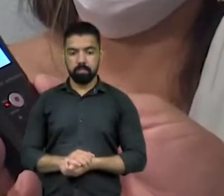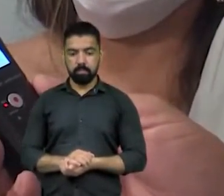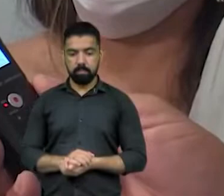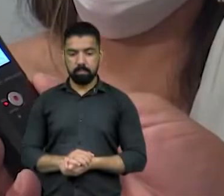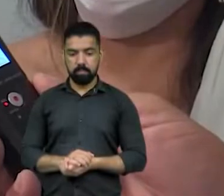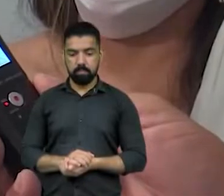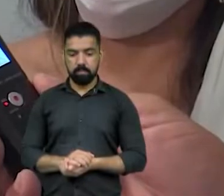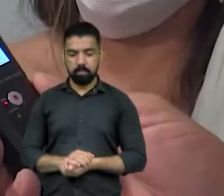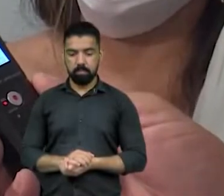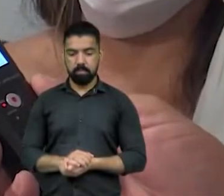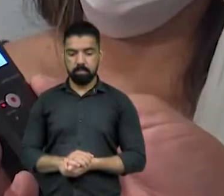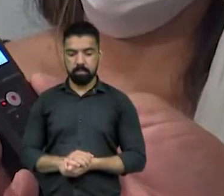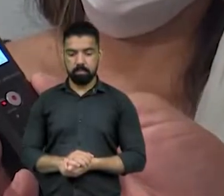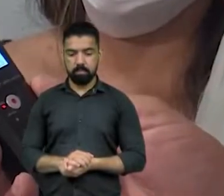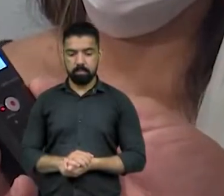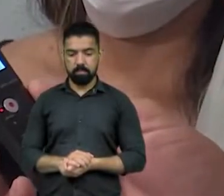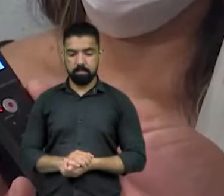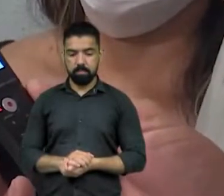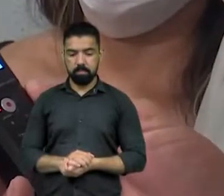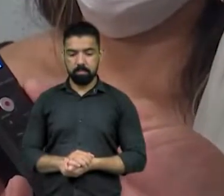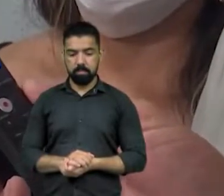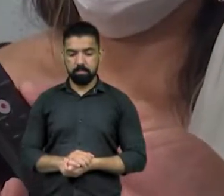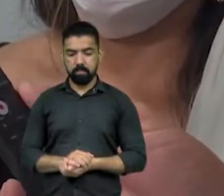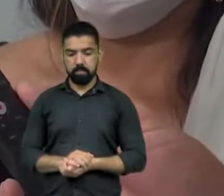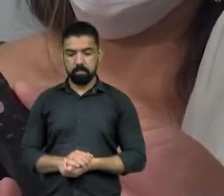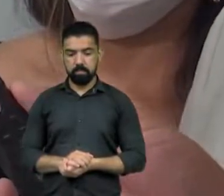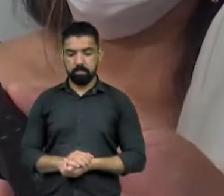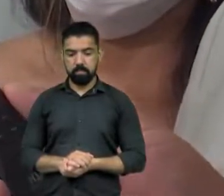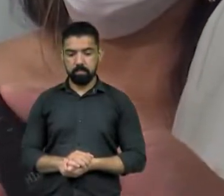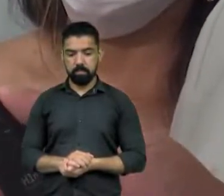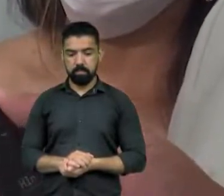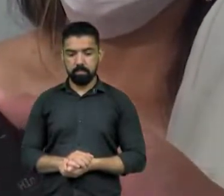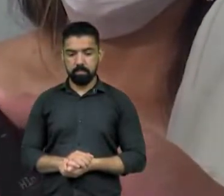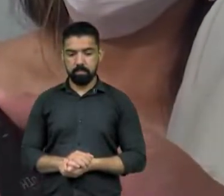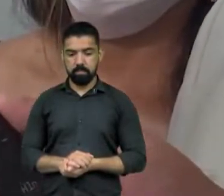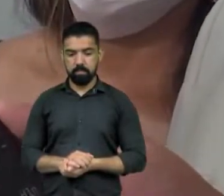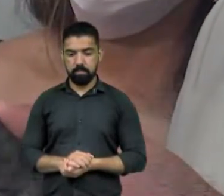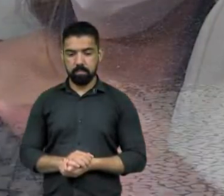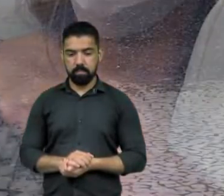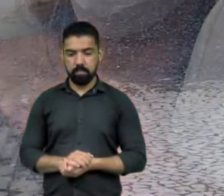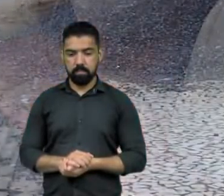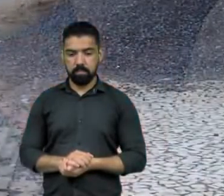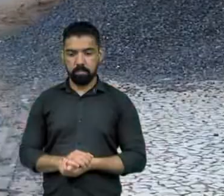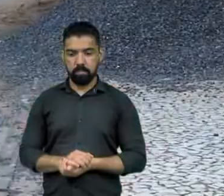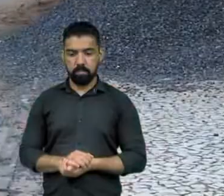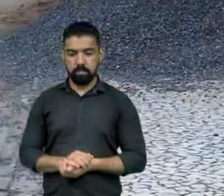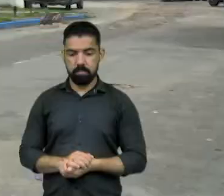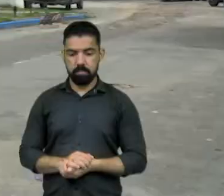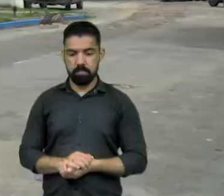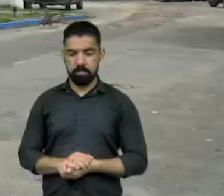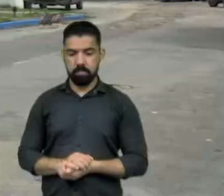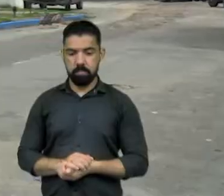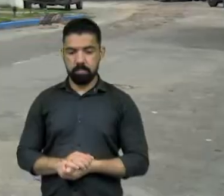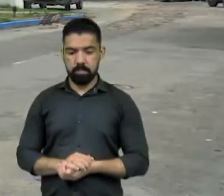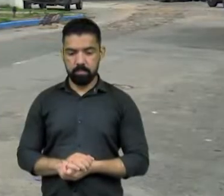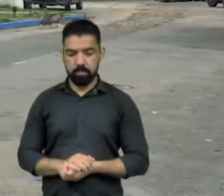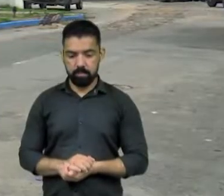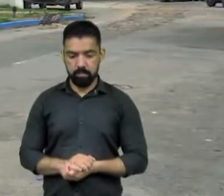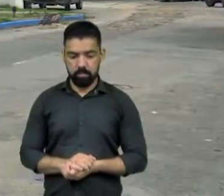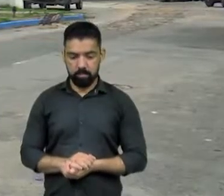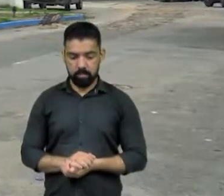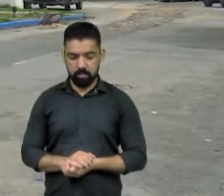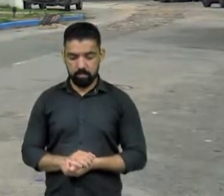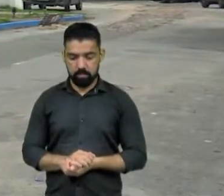24 horas monitoradas por policiais, por gente preparada para isso, nas saídas da cidade, em